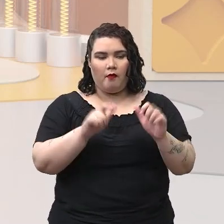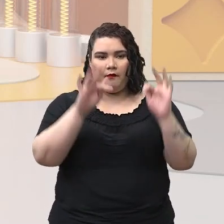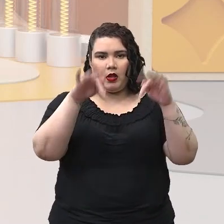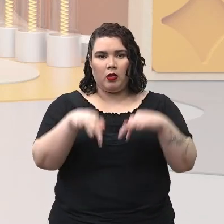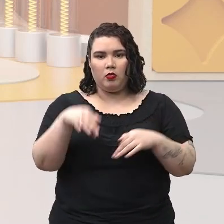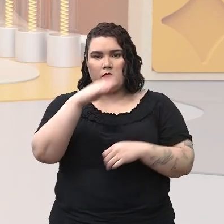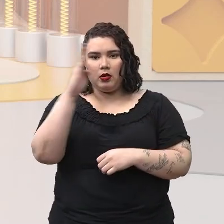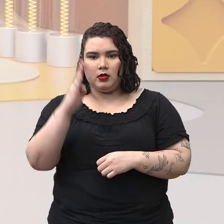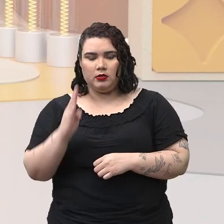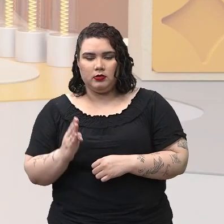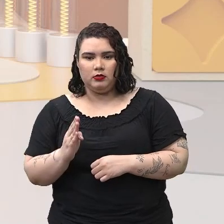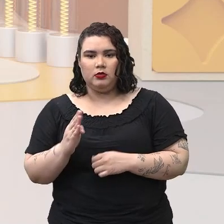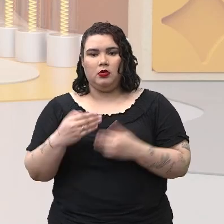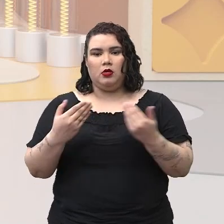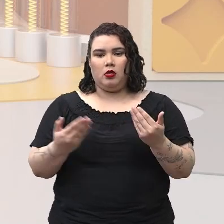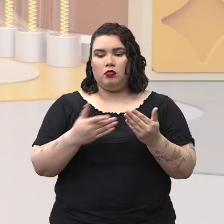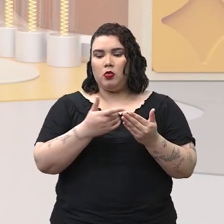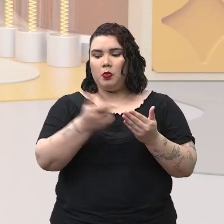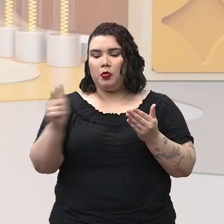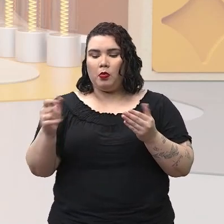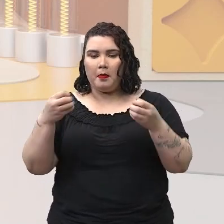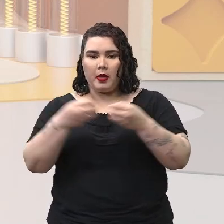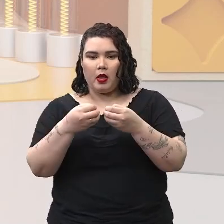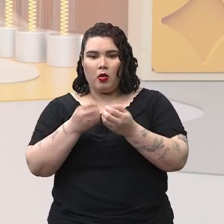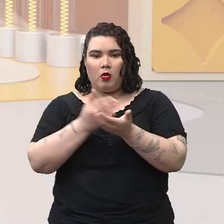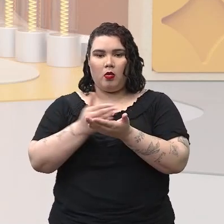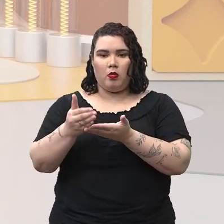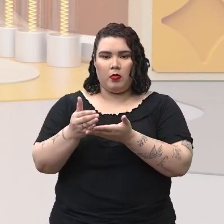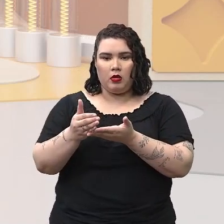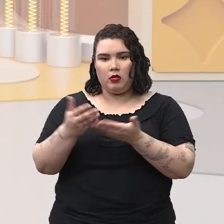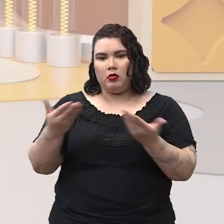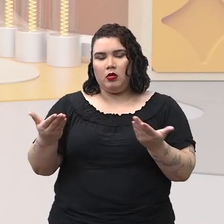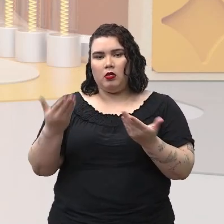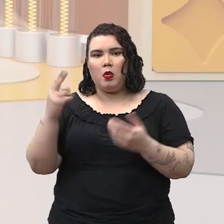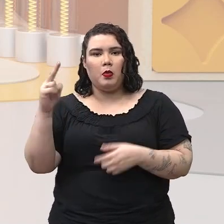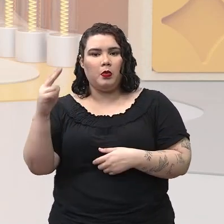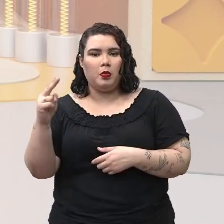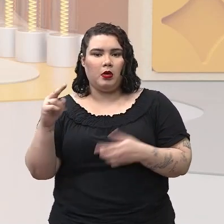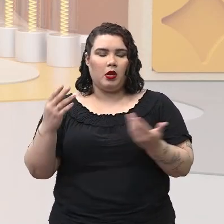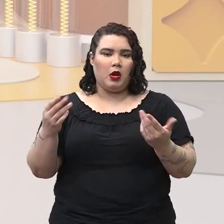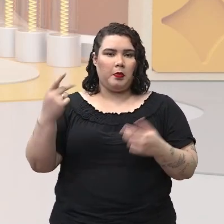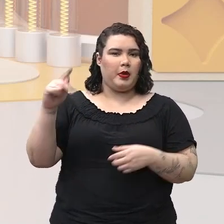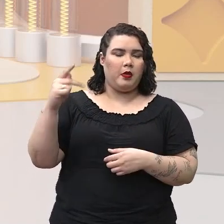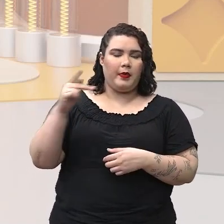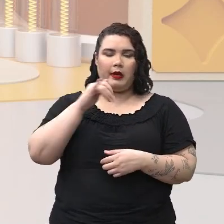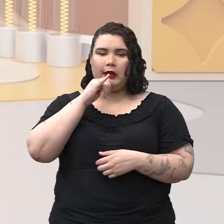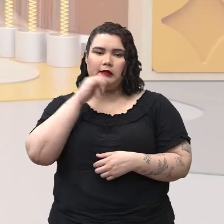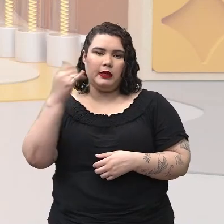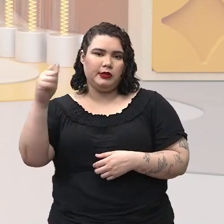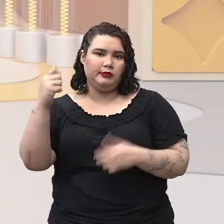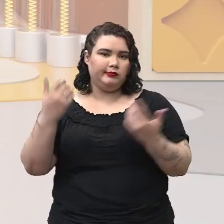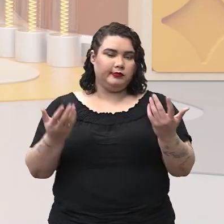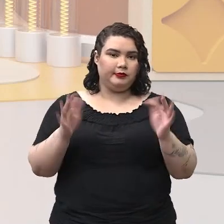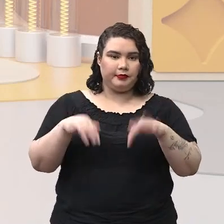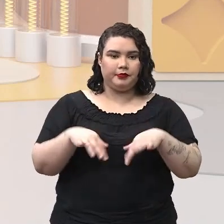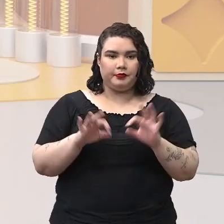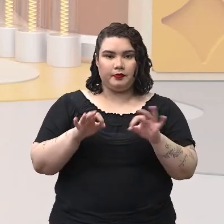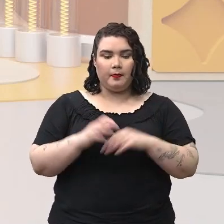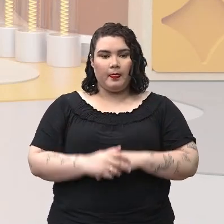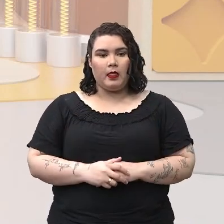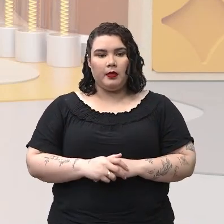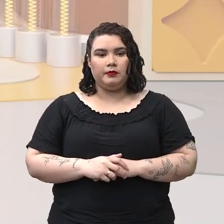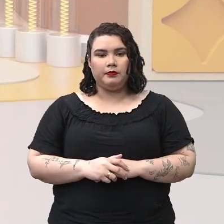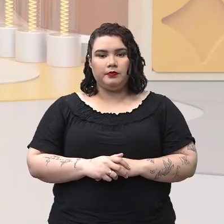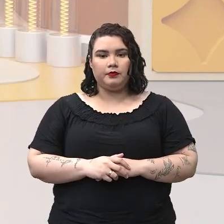Brasil. E aí a latitude e longitude tal é onde começa o Uruguai, o Paraguai, a Argentina, enfim, né? Pessoal,